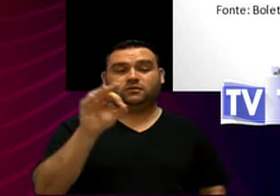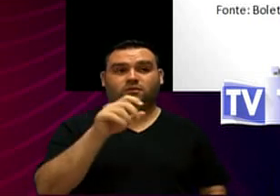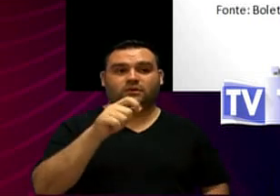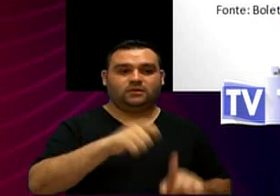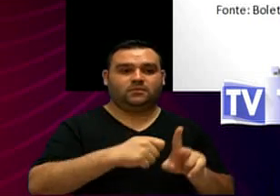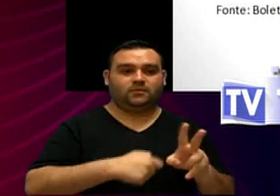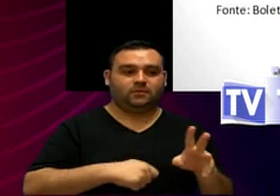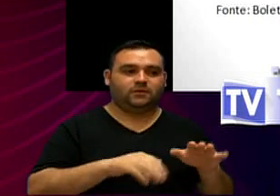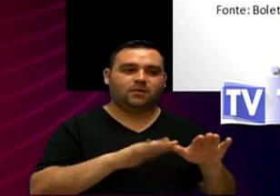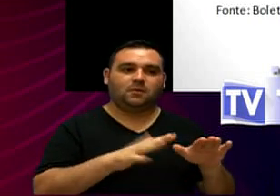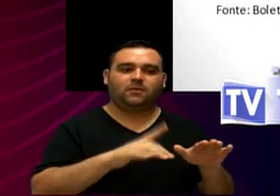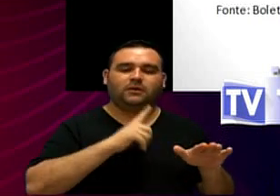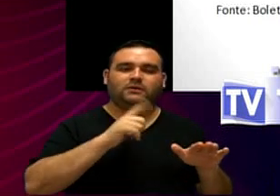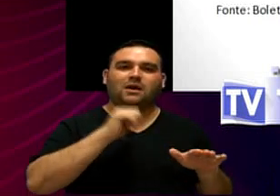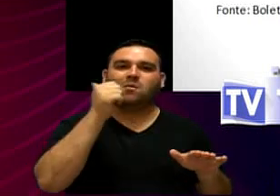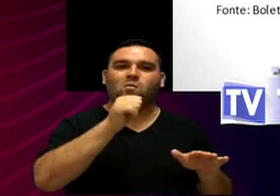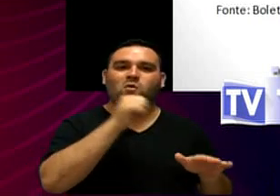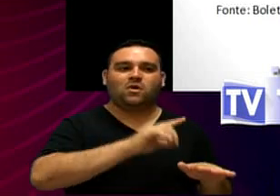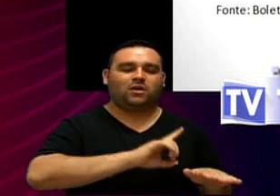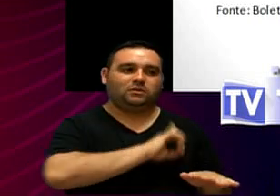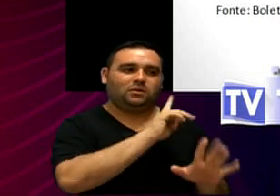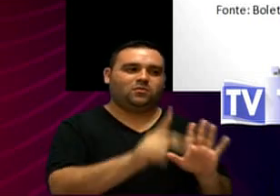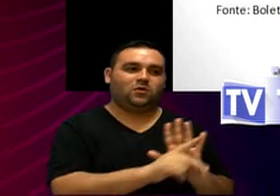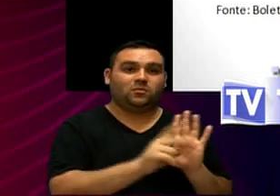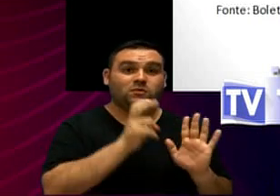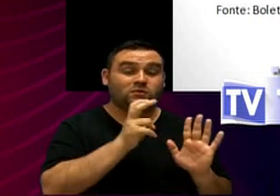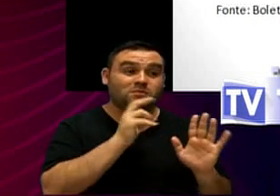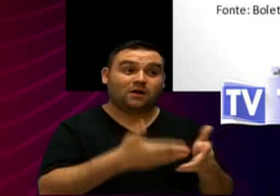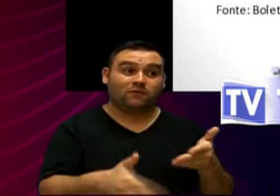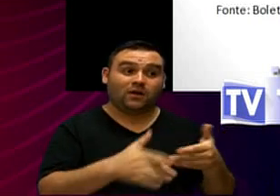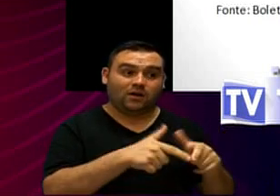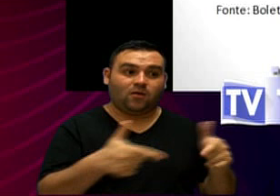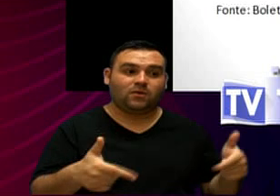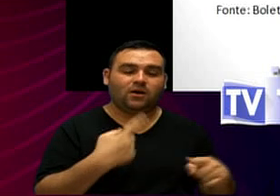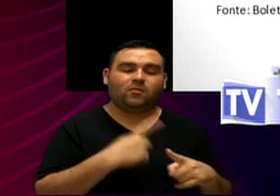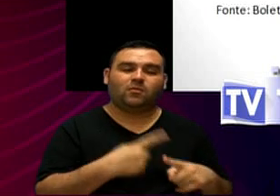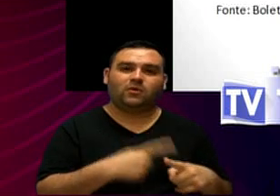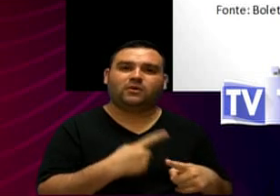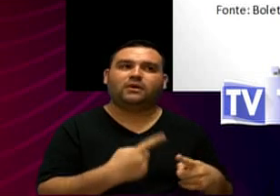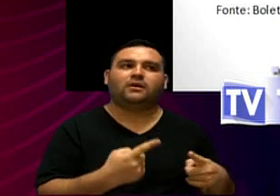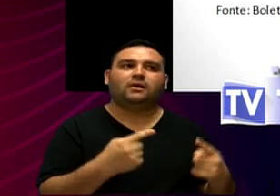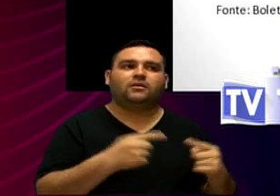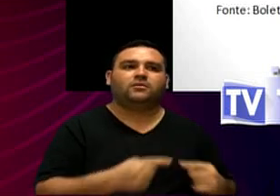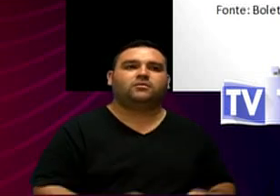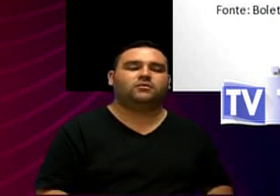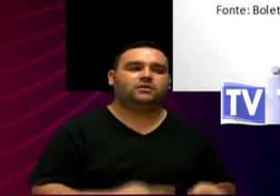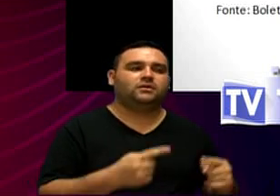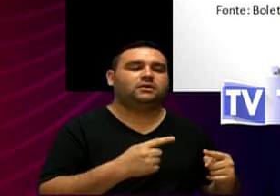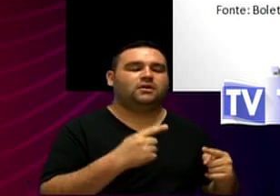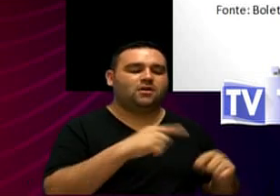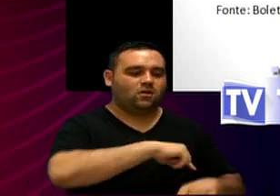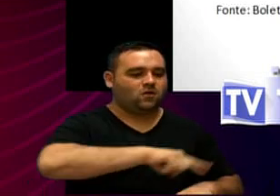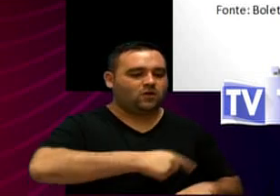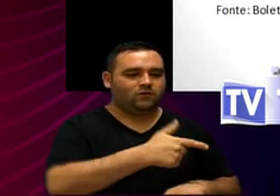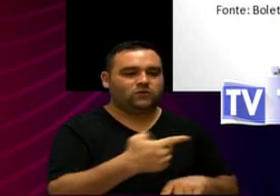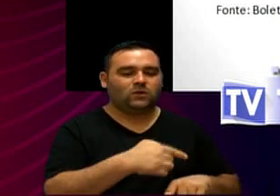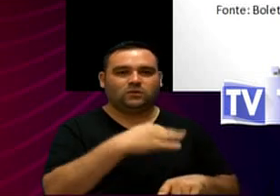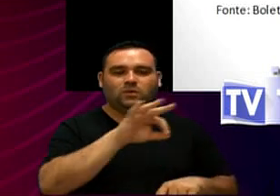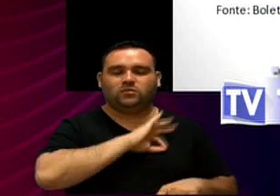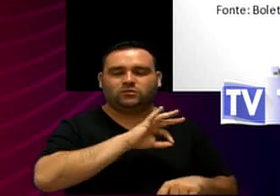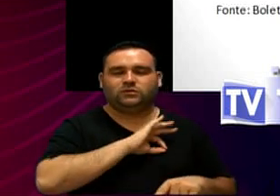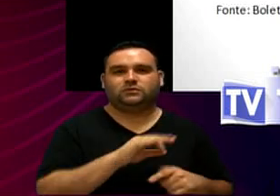a média da Delegacia da Mulher em Sorocaba. E agora vai aumentar exatamente pela implantação do plantão 24 horas.